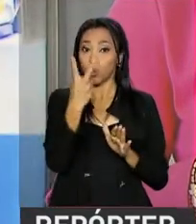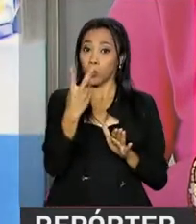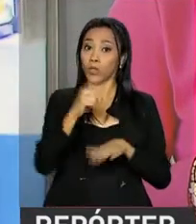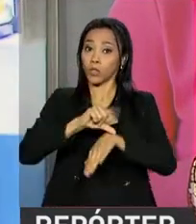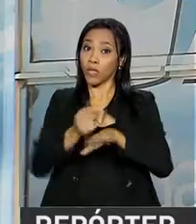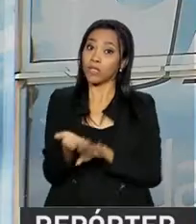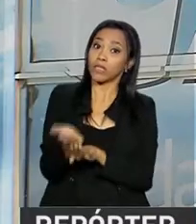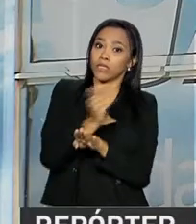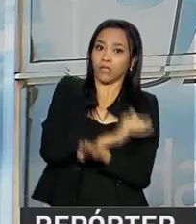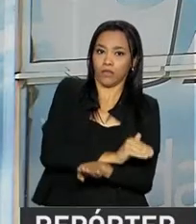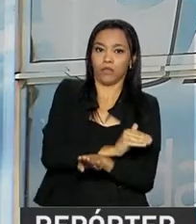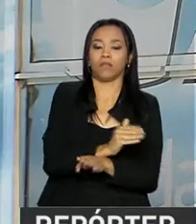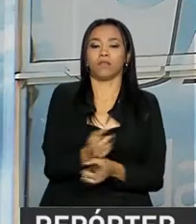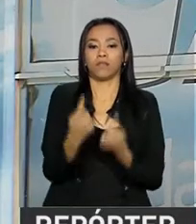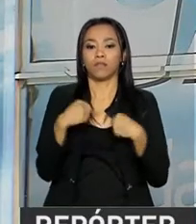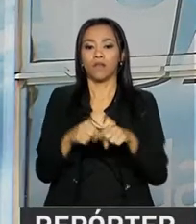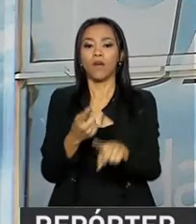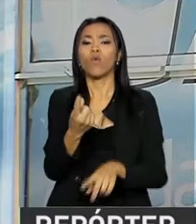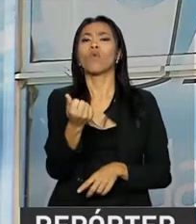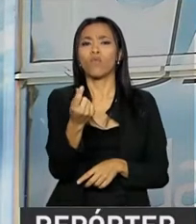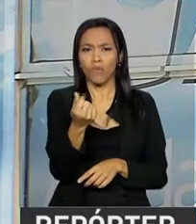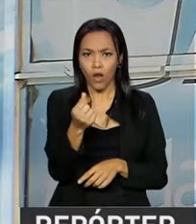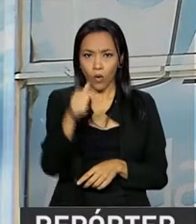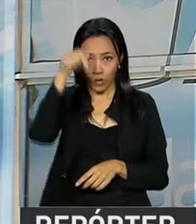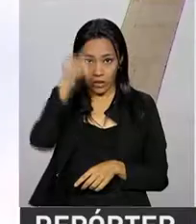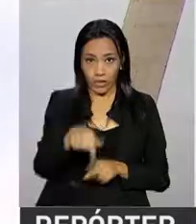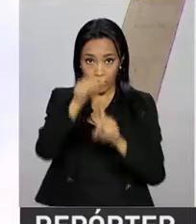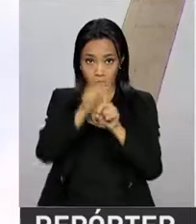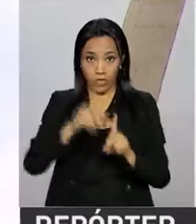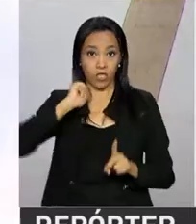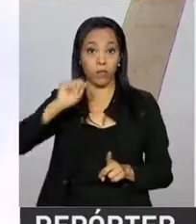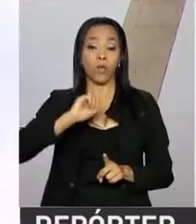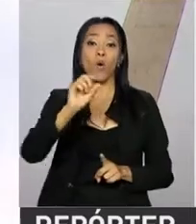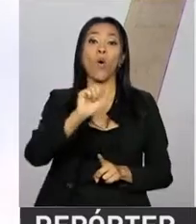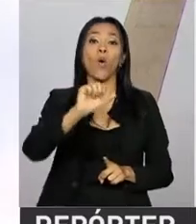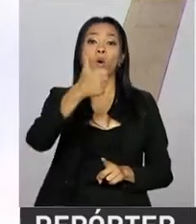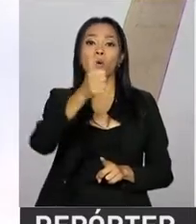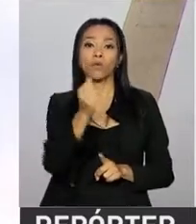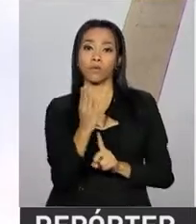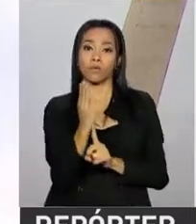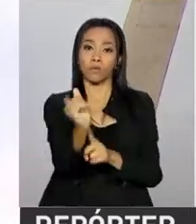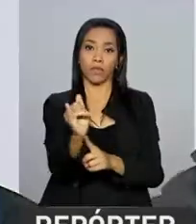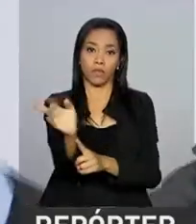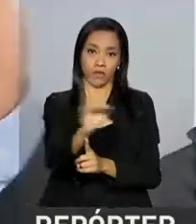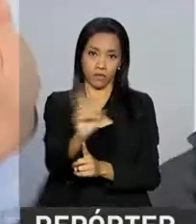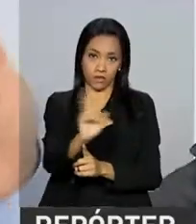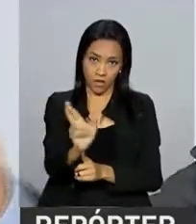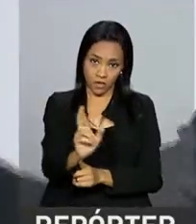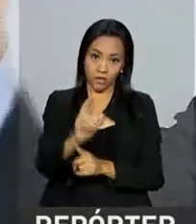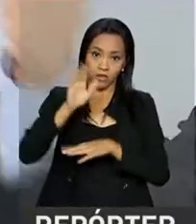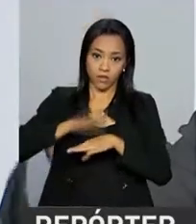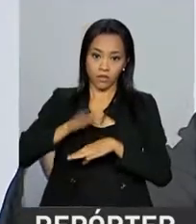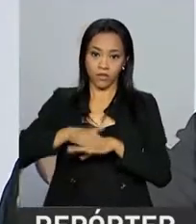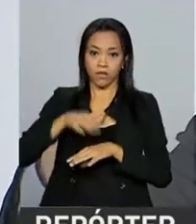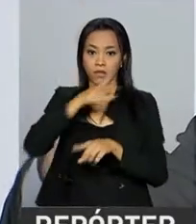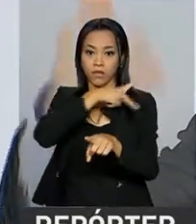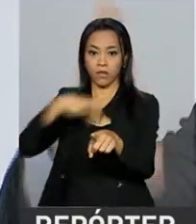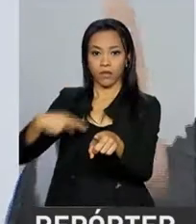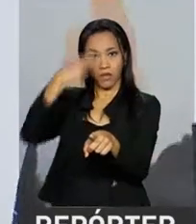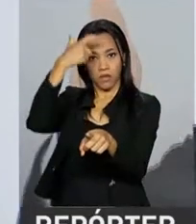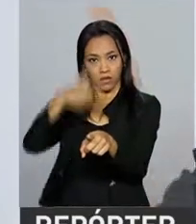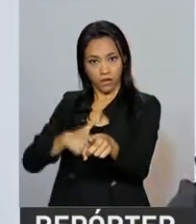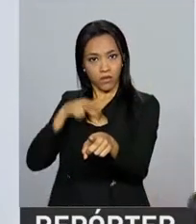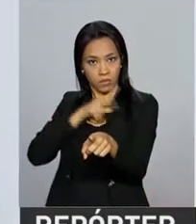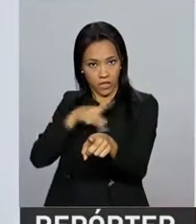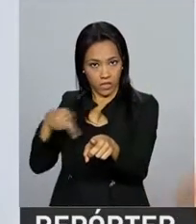mais cedo o valor disponível nesse mês de abril é de 11 bilhões de reais de acordo com o presidente da caixa econômica